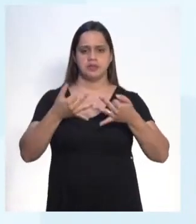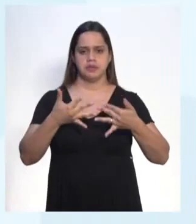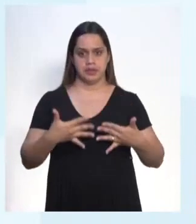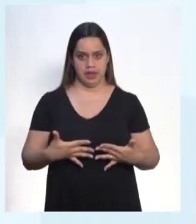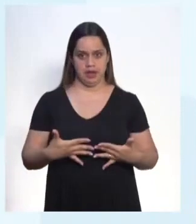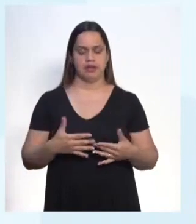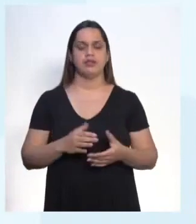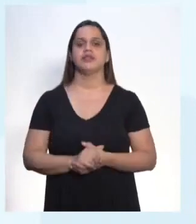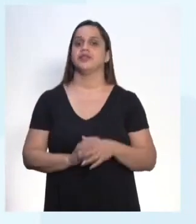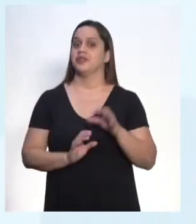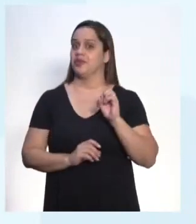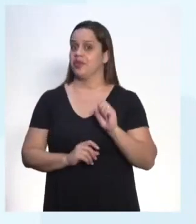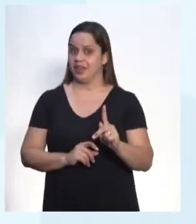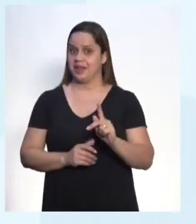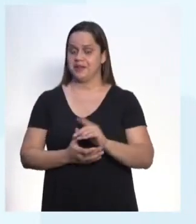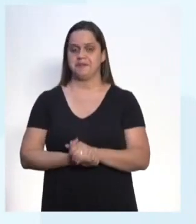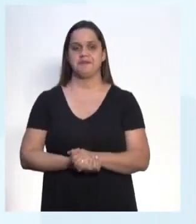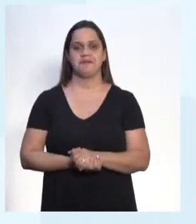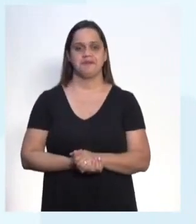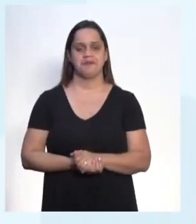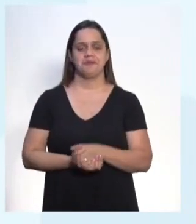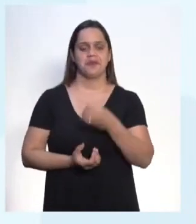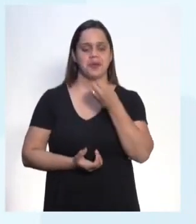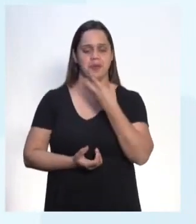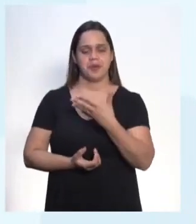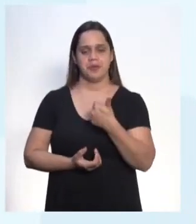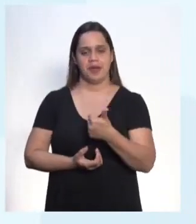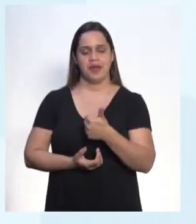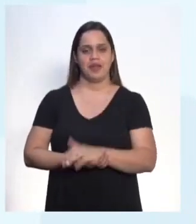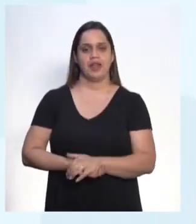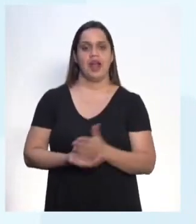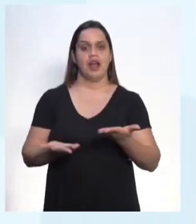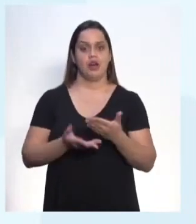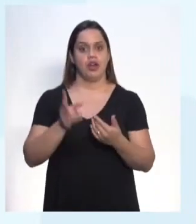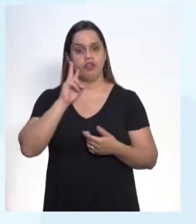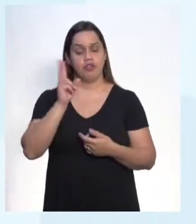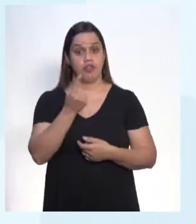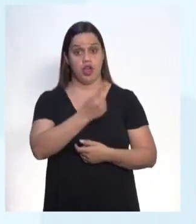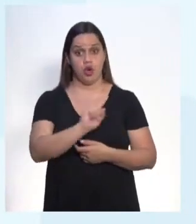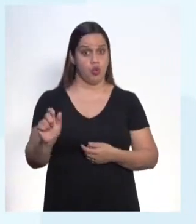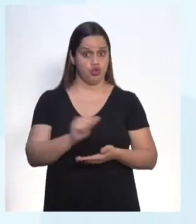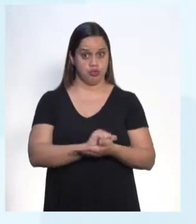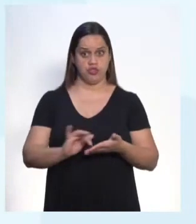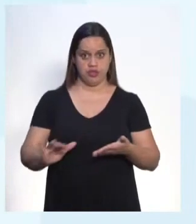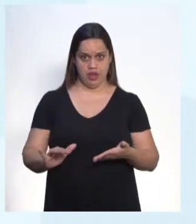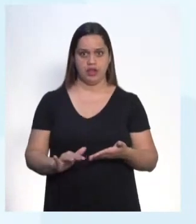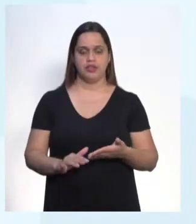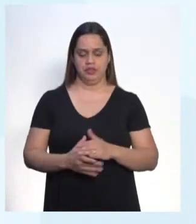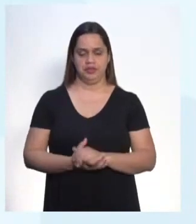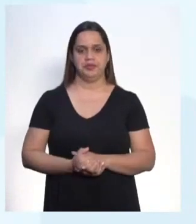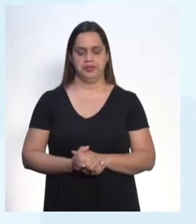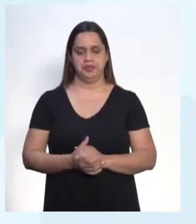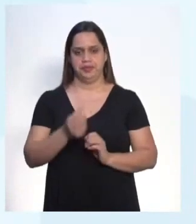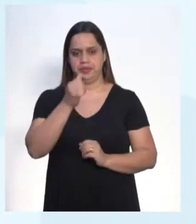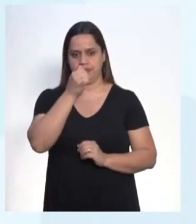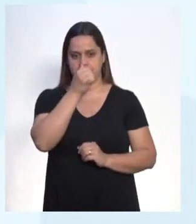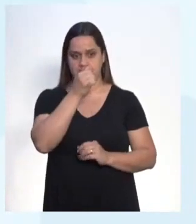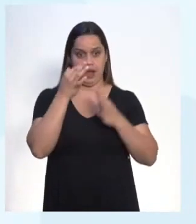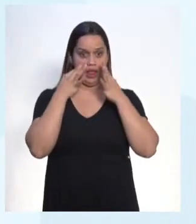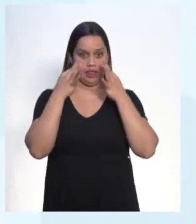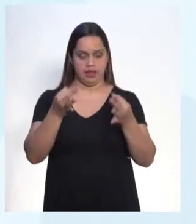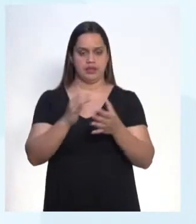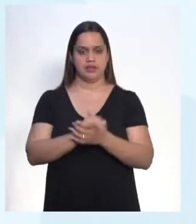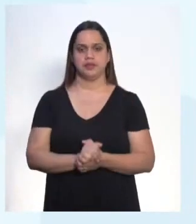explicadinho, certo, pessoal? Muito bem. Vamos, então, para a nossa última atividade? Preste